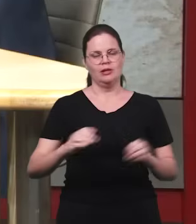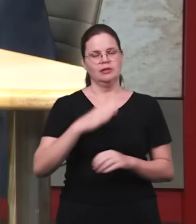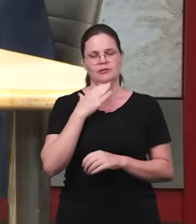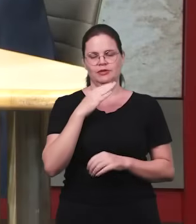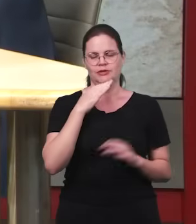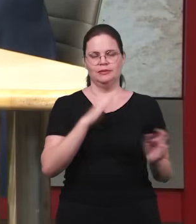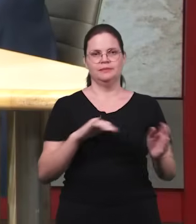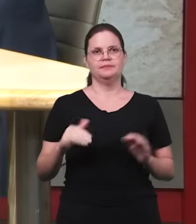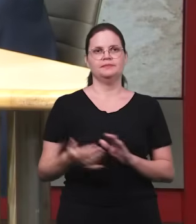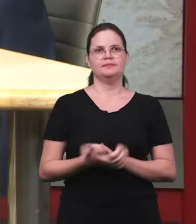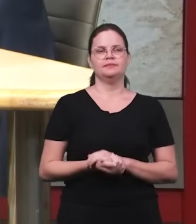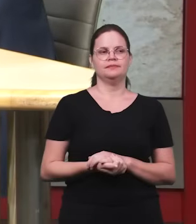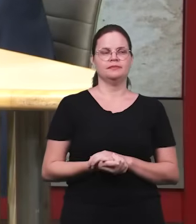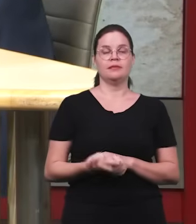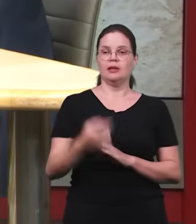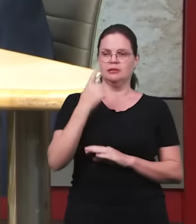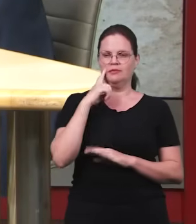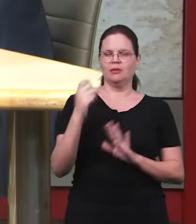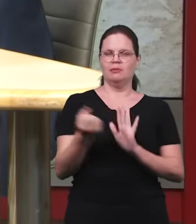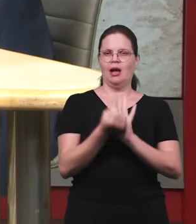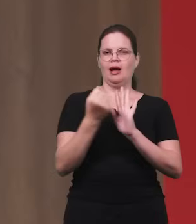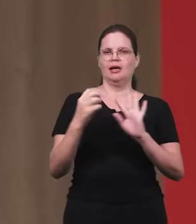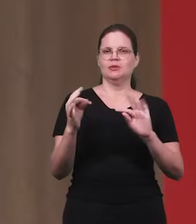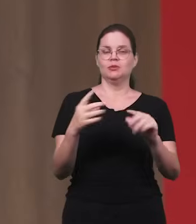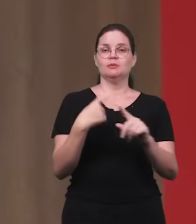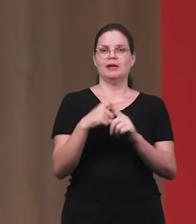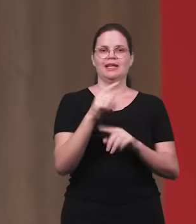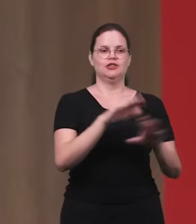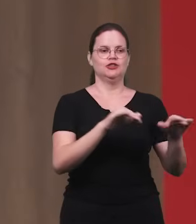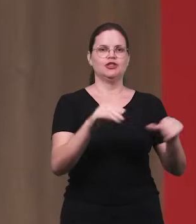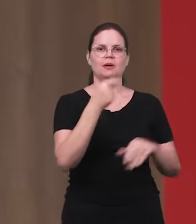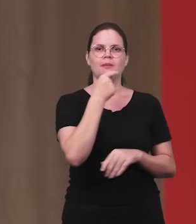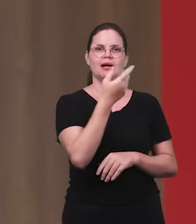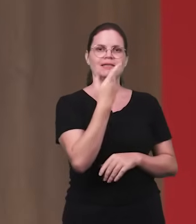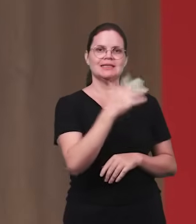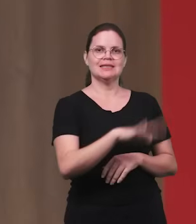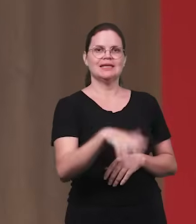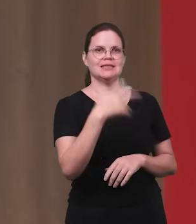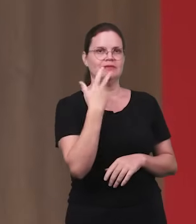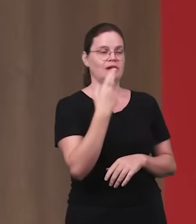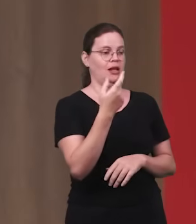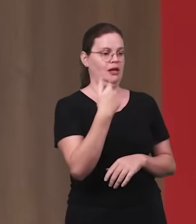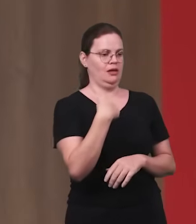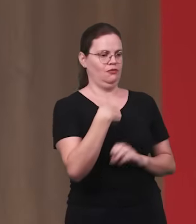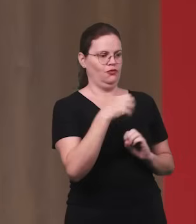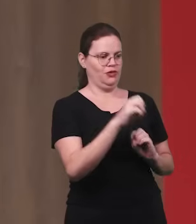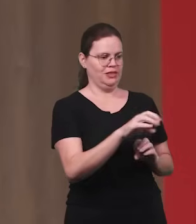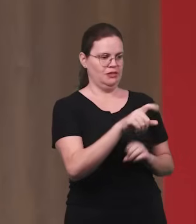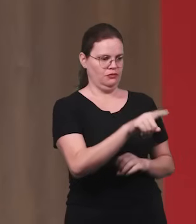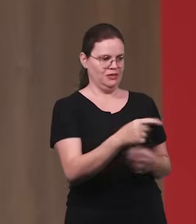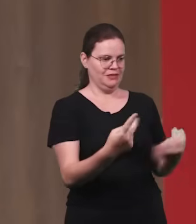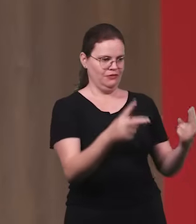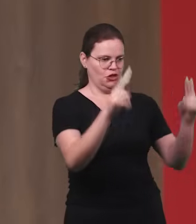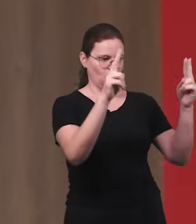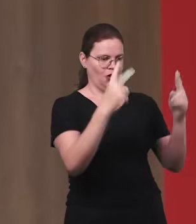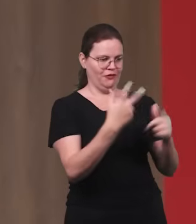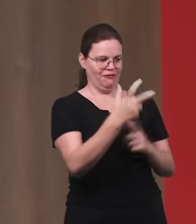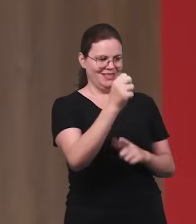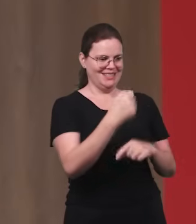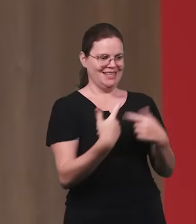palavra marcante é essa, porque ele chama ali os meninos e ele fala o fim. Eu não vou te ensinar a ser